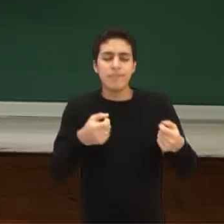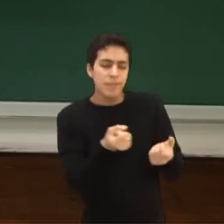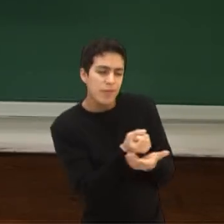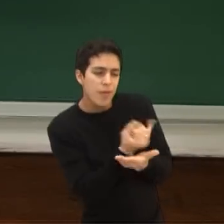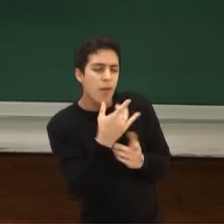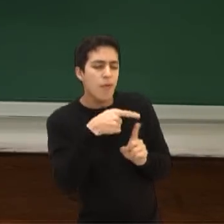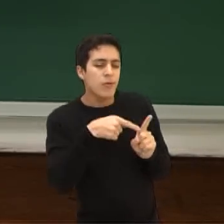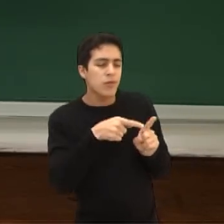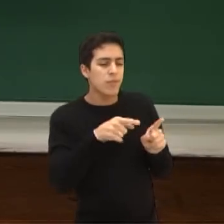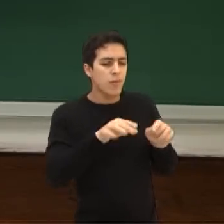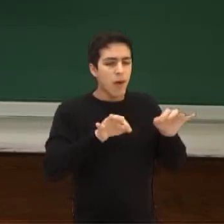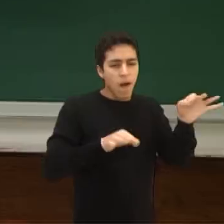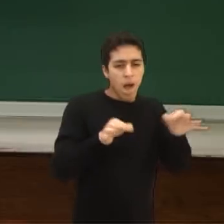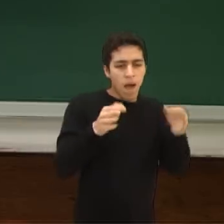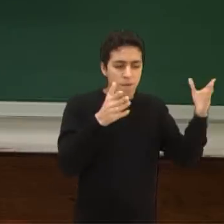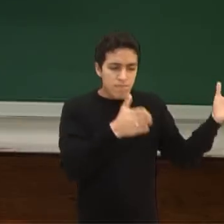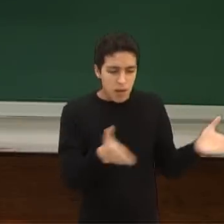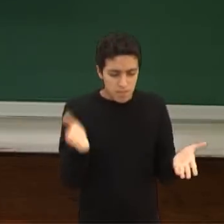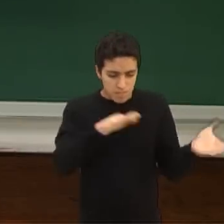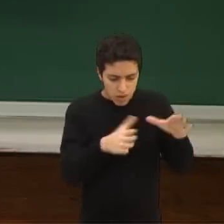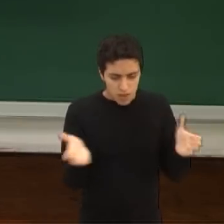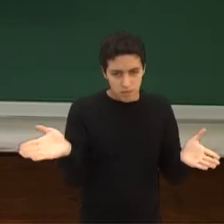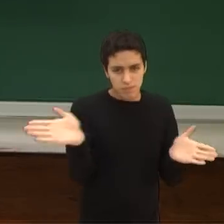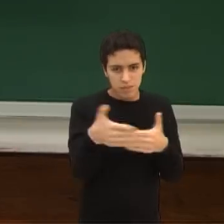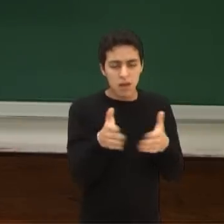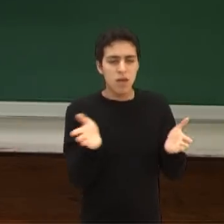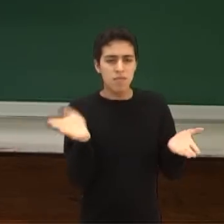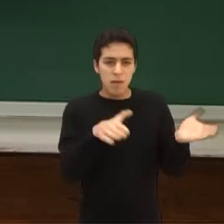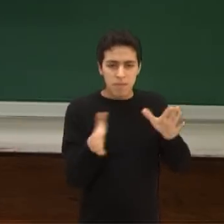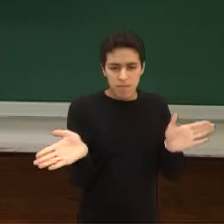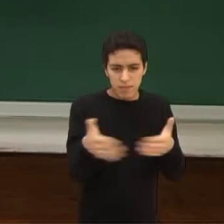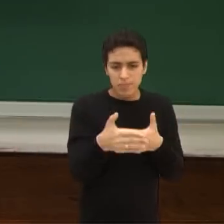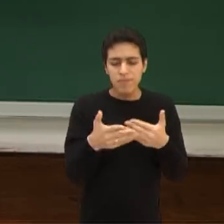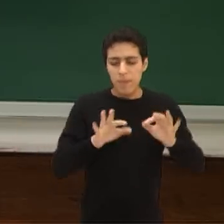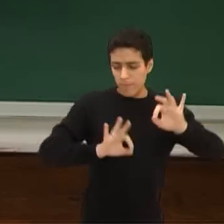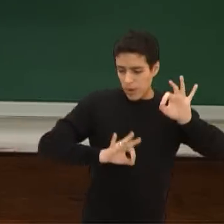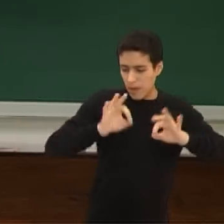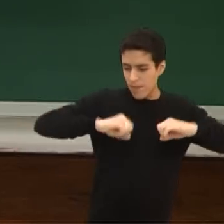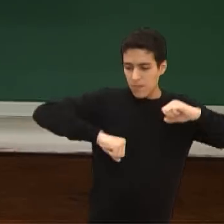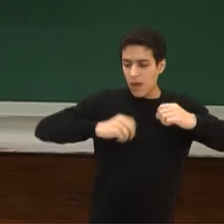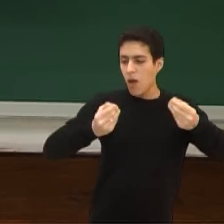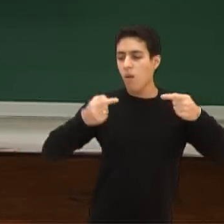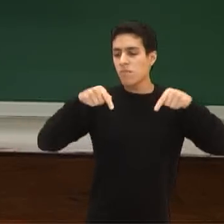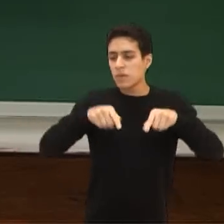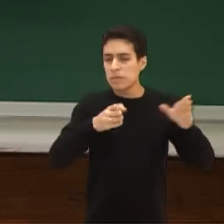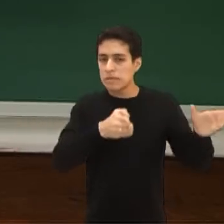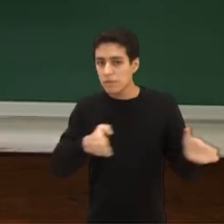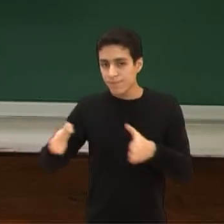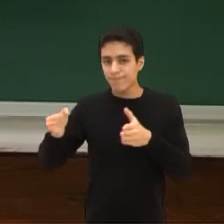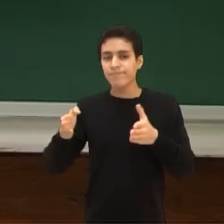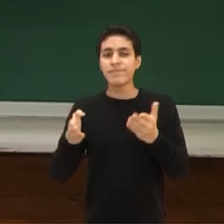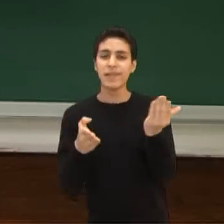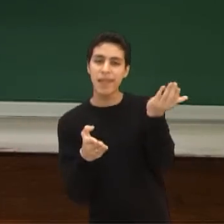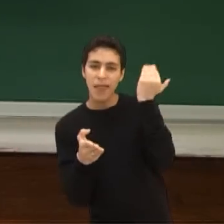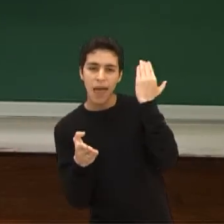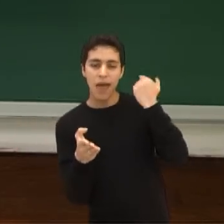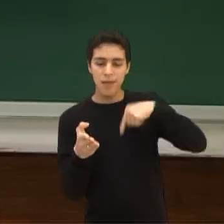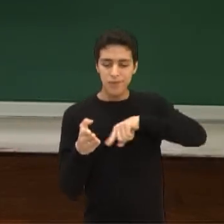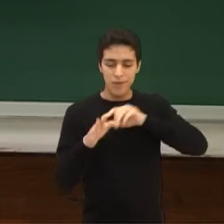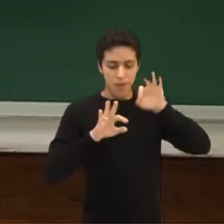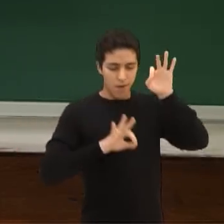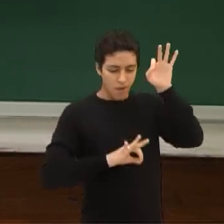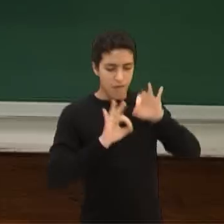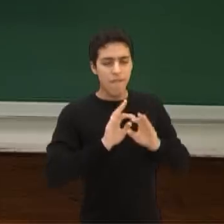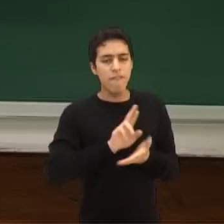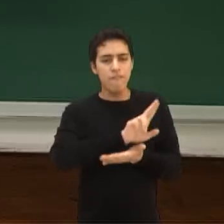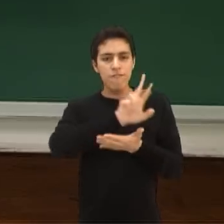tínhamos que programar a nossa máquina. O que nós fizemos na aula passada? Construímos várias